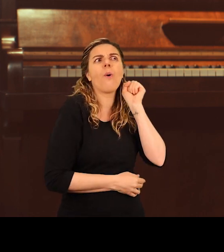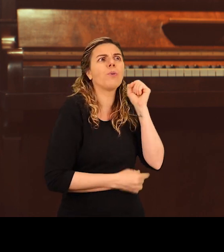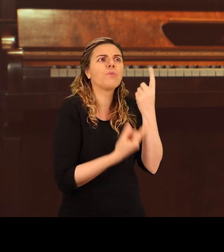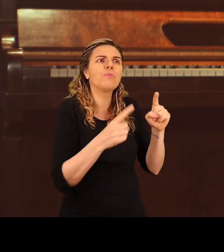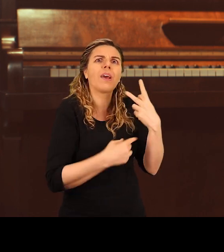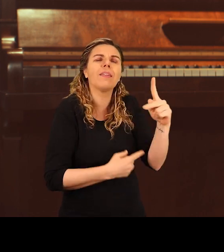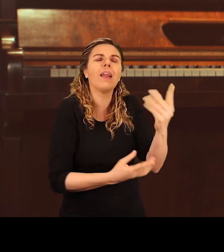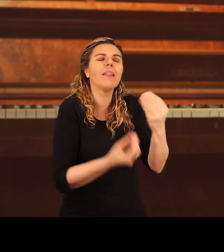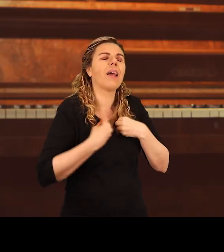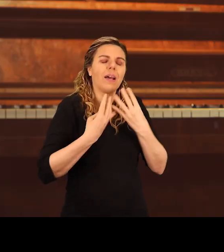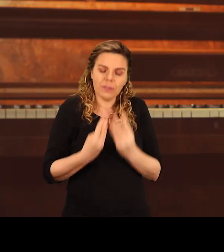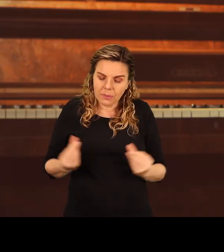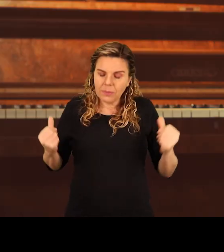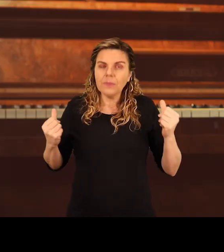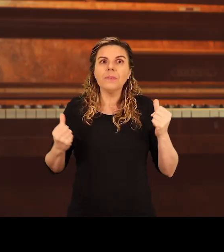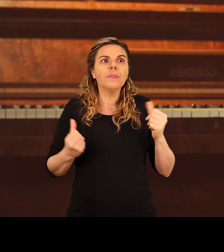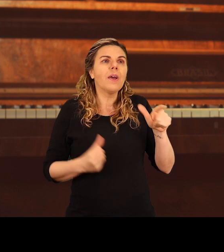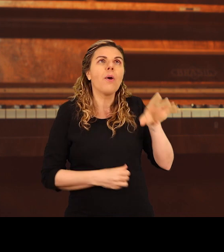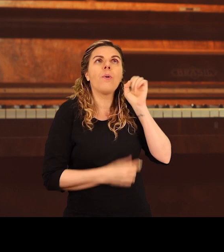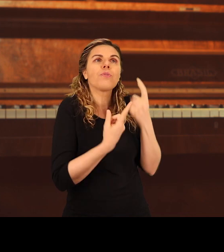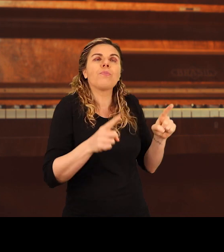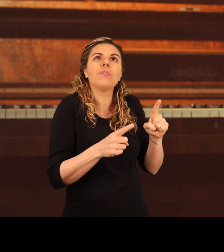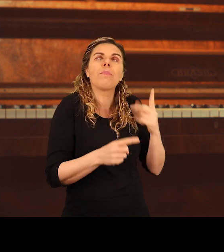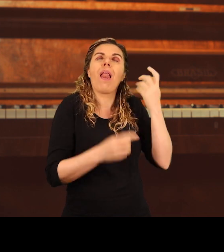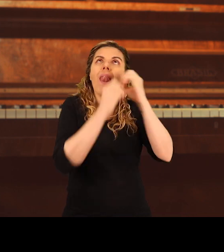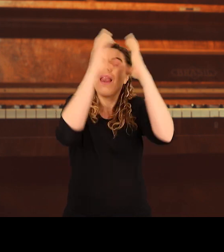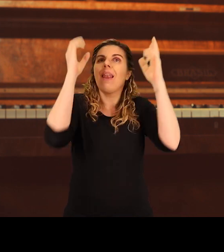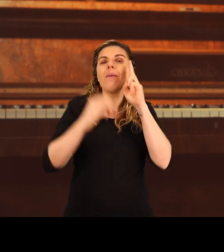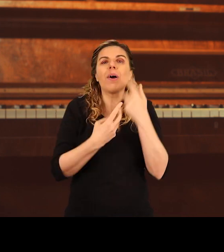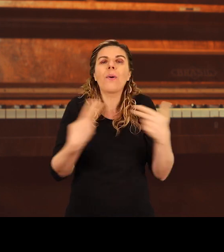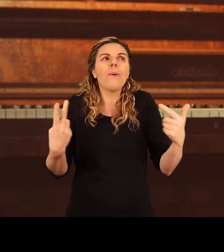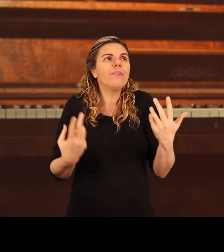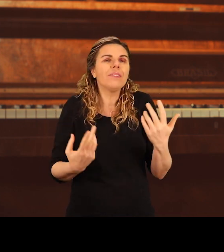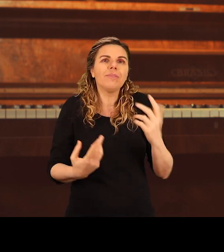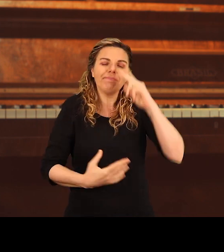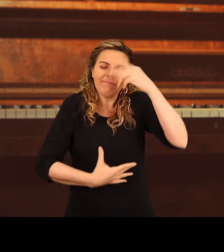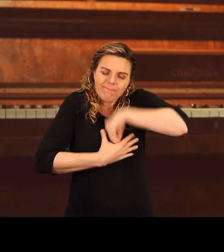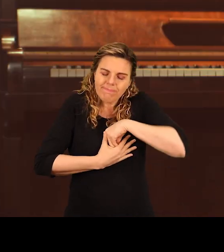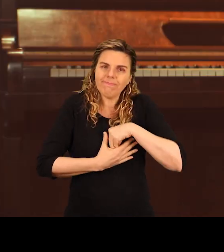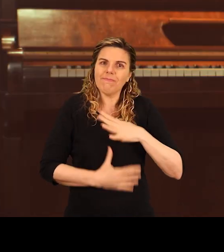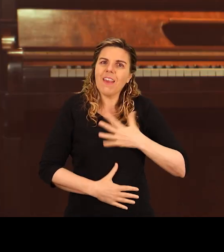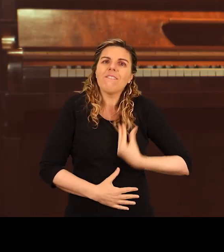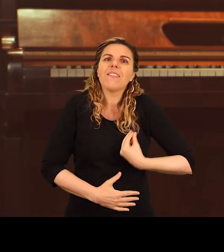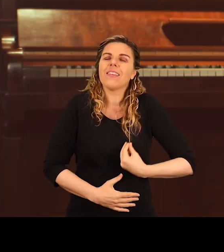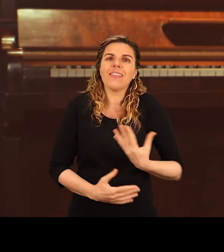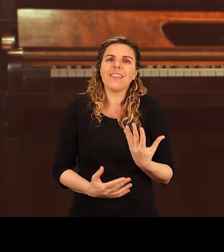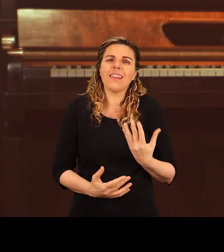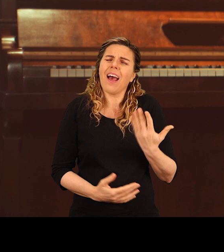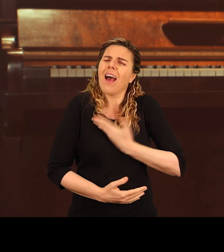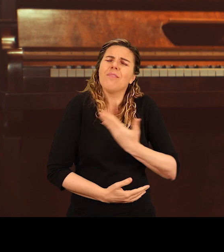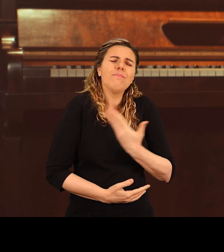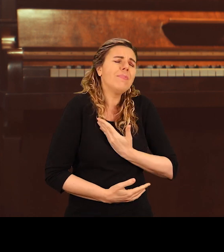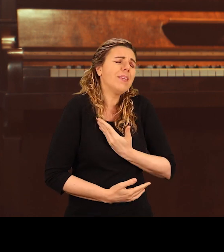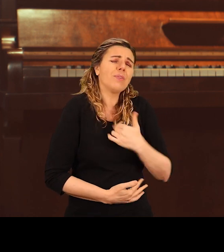escuto o Estevão pra me lembrar de coisas que fazem parte da minha existência e da minha natureza. Então é um amigo que eu tenho um